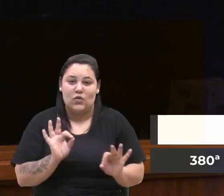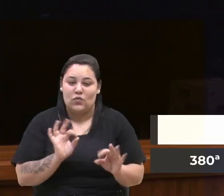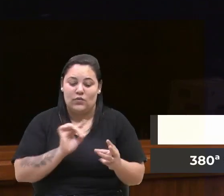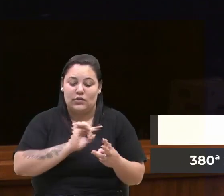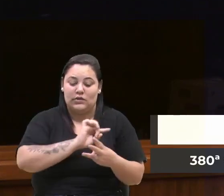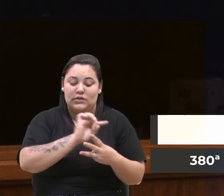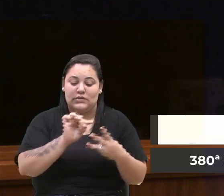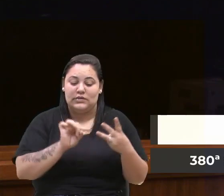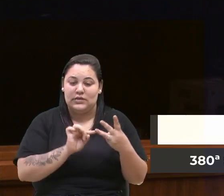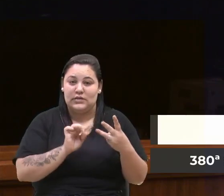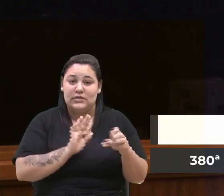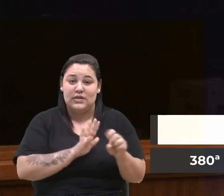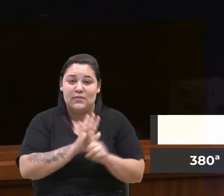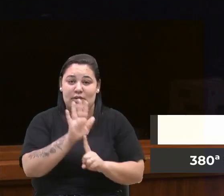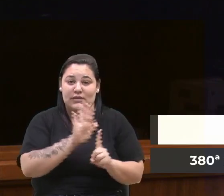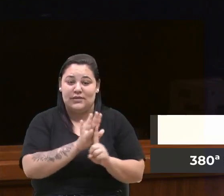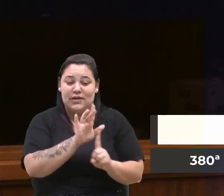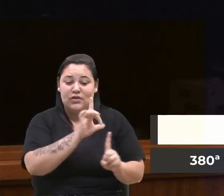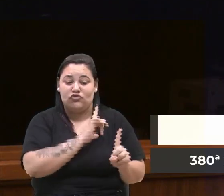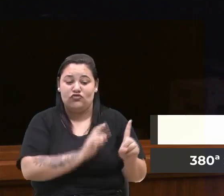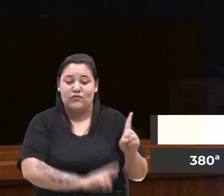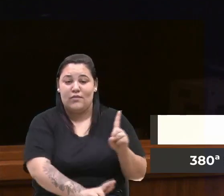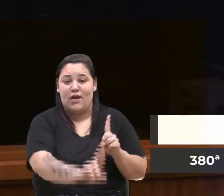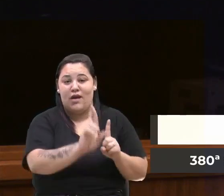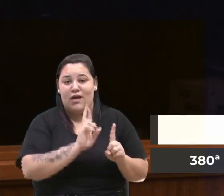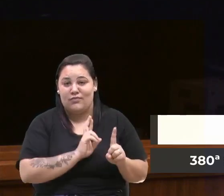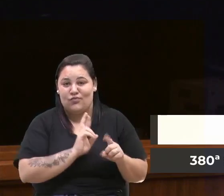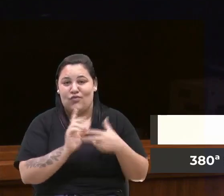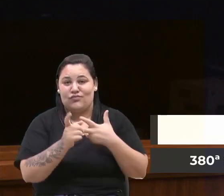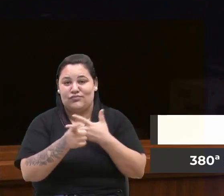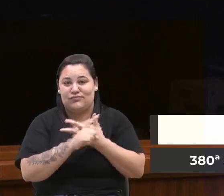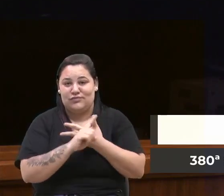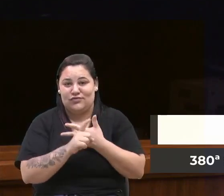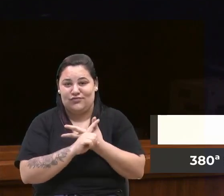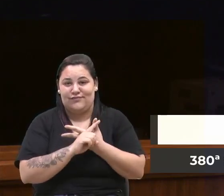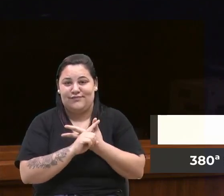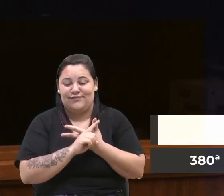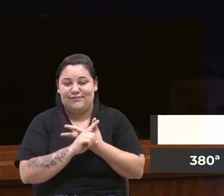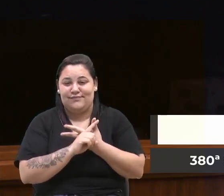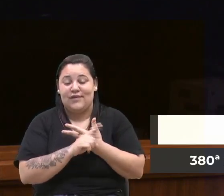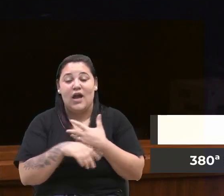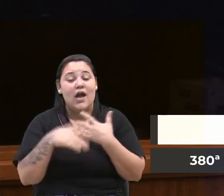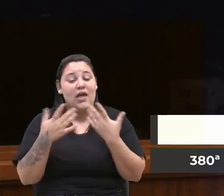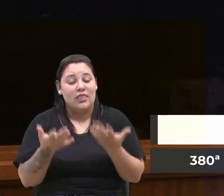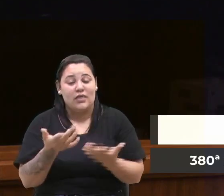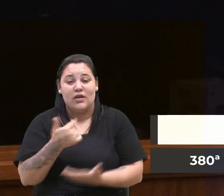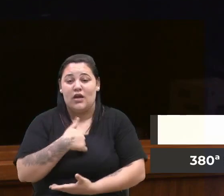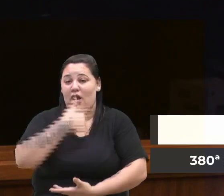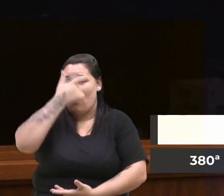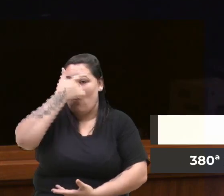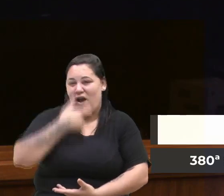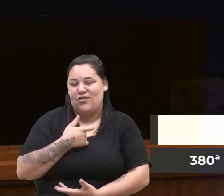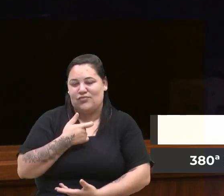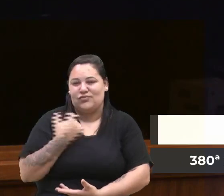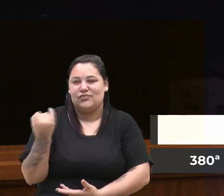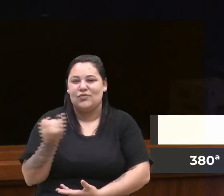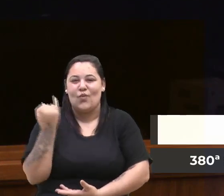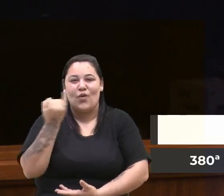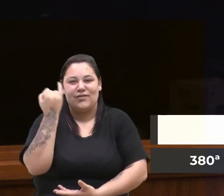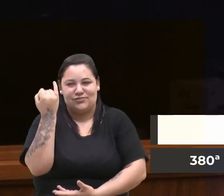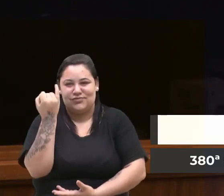nós tivemos retorno do Executivo Municipal. Então, eu acho muito importante, eu acho